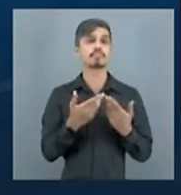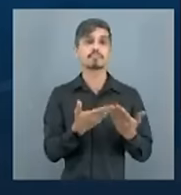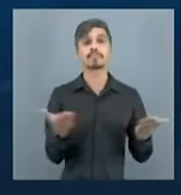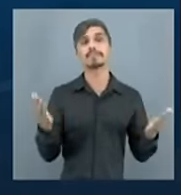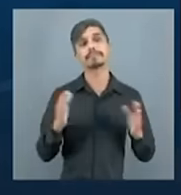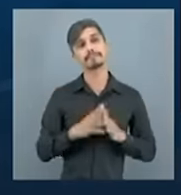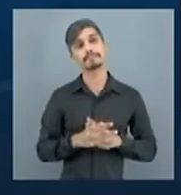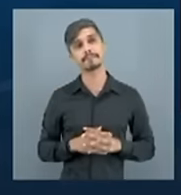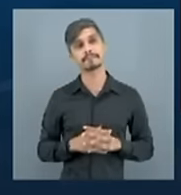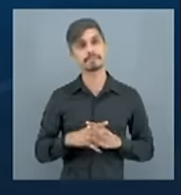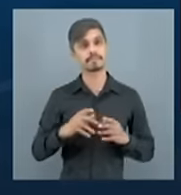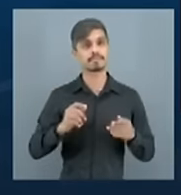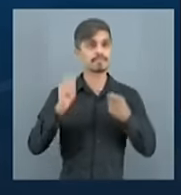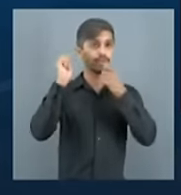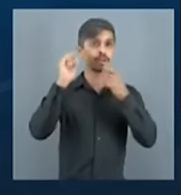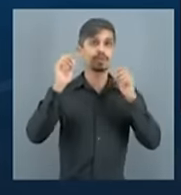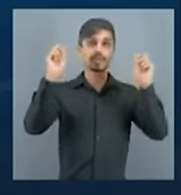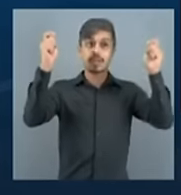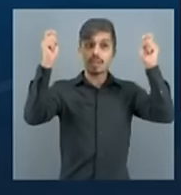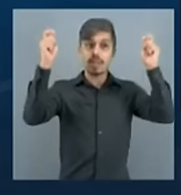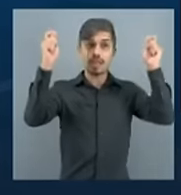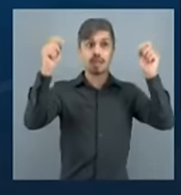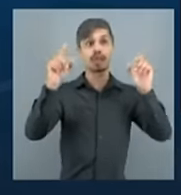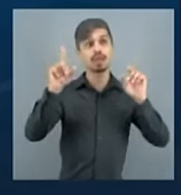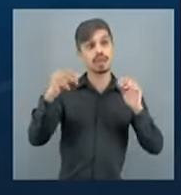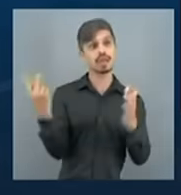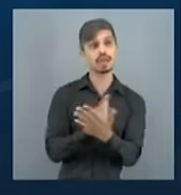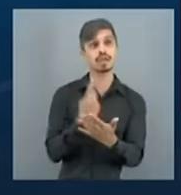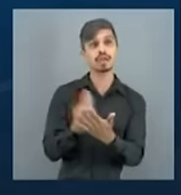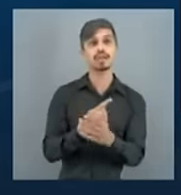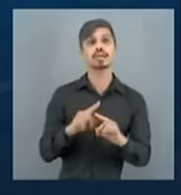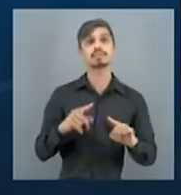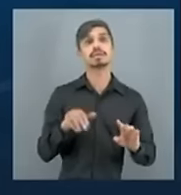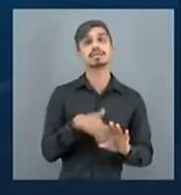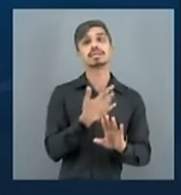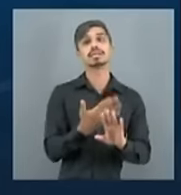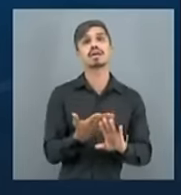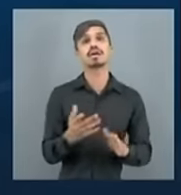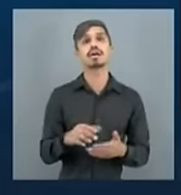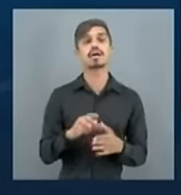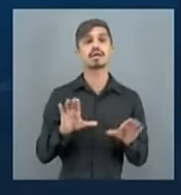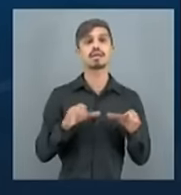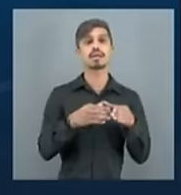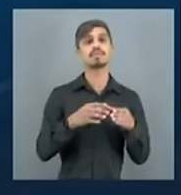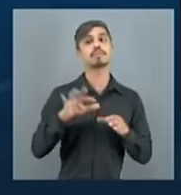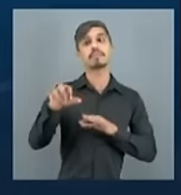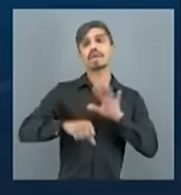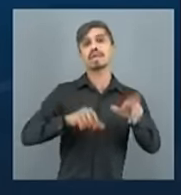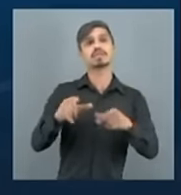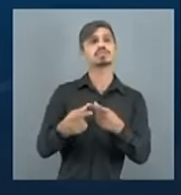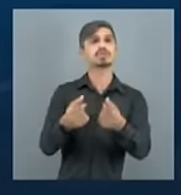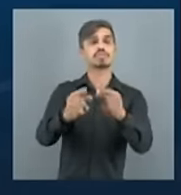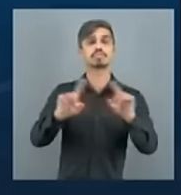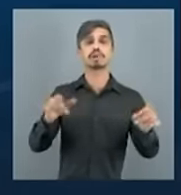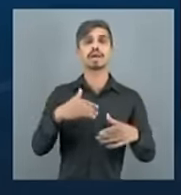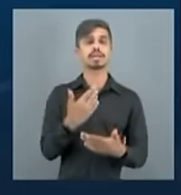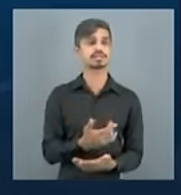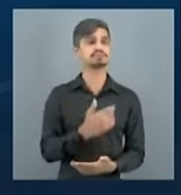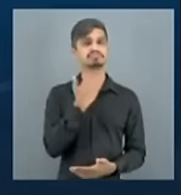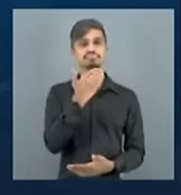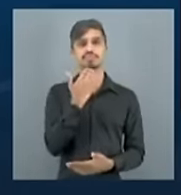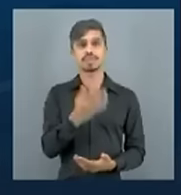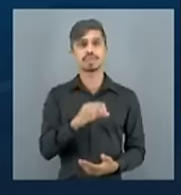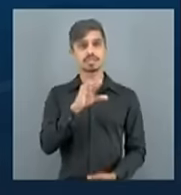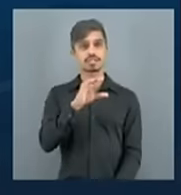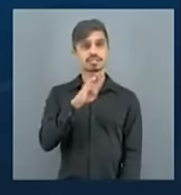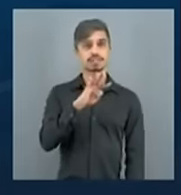Para os torcedores é errado. Mas e aí, até onde? A federação está pegando dinheiro de todo mundo e não dá nada. A CBF, você sabe